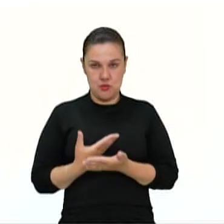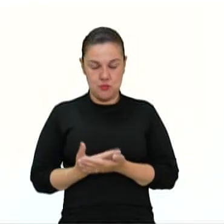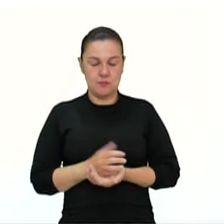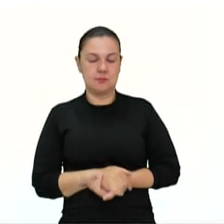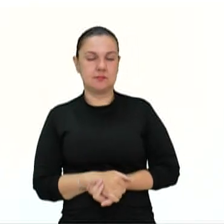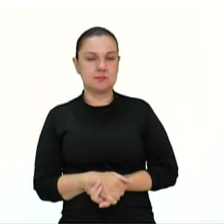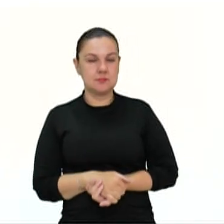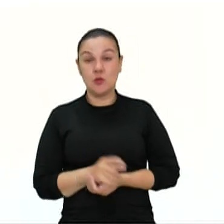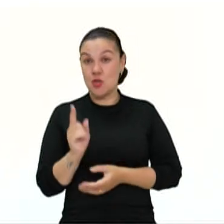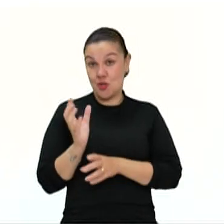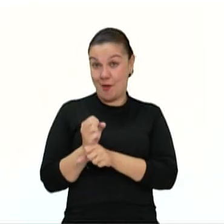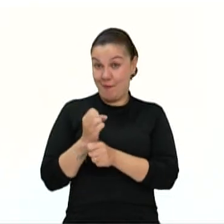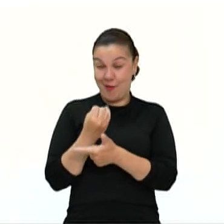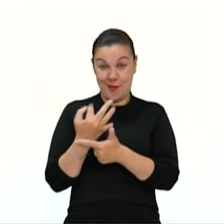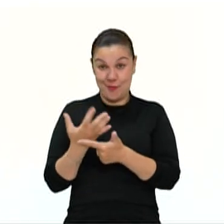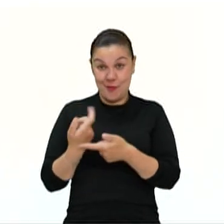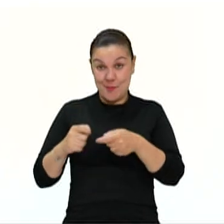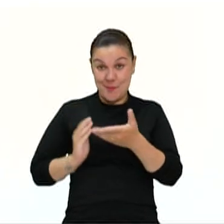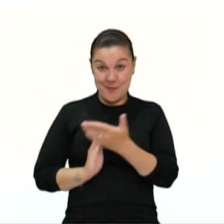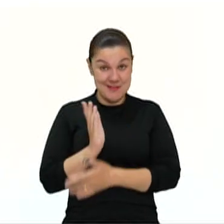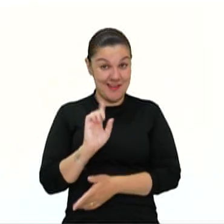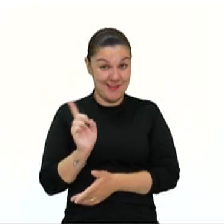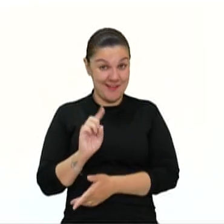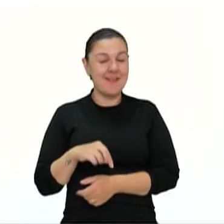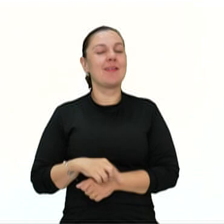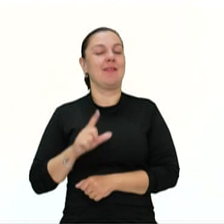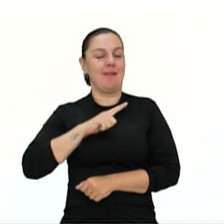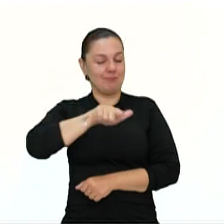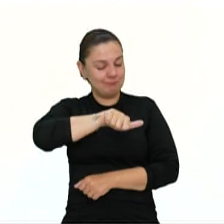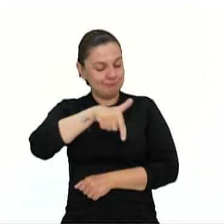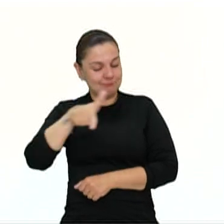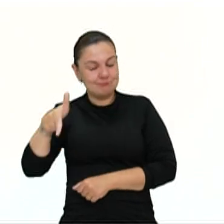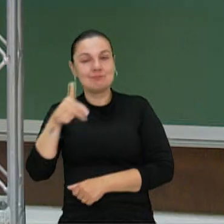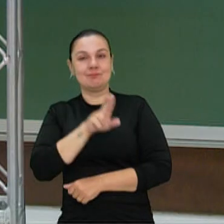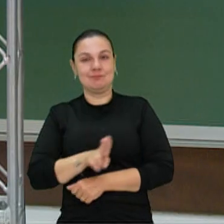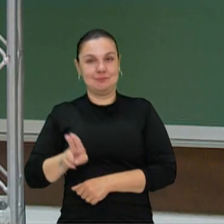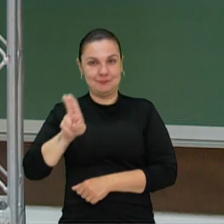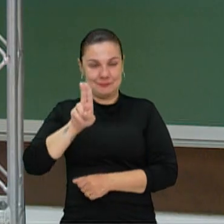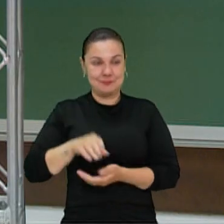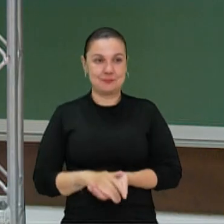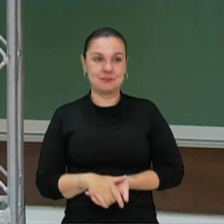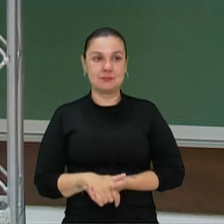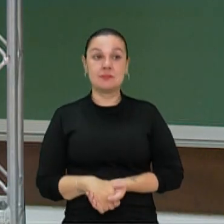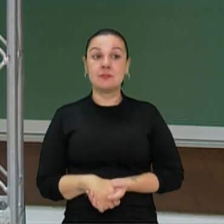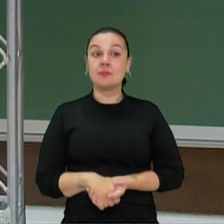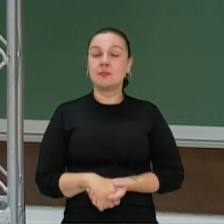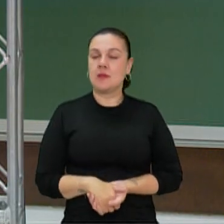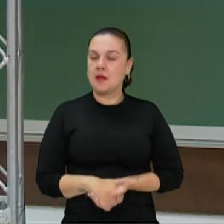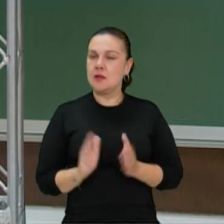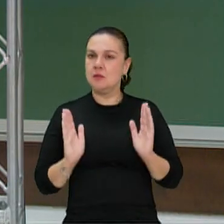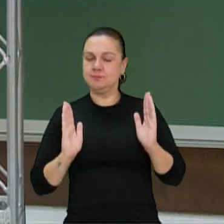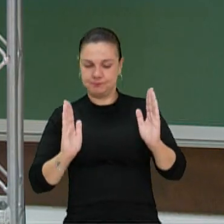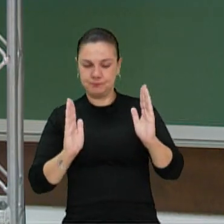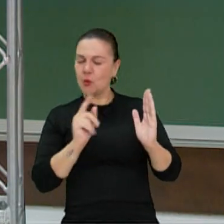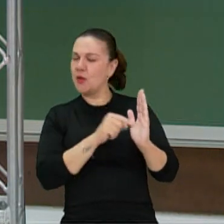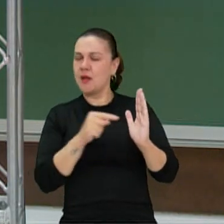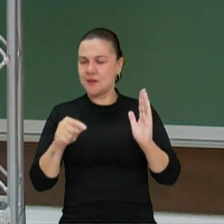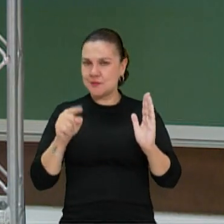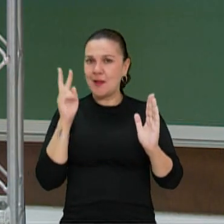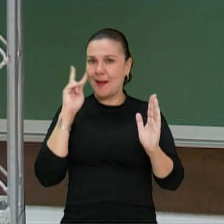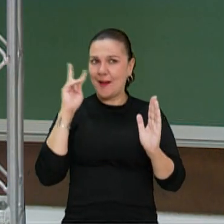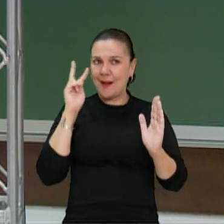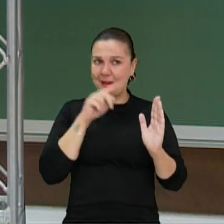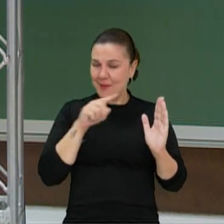Não é só para calcular a nota quanto que precisa para passar, hein? Tem outras aplicações, tá bom? Então, lá, o que é média aritmética?